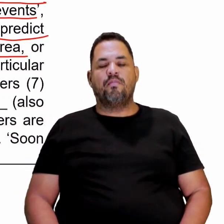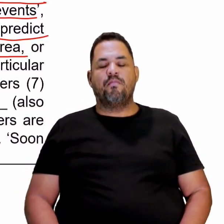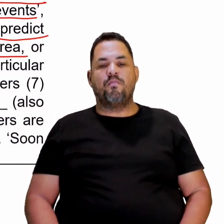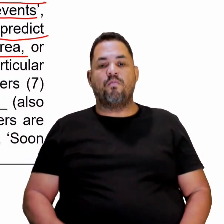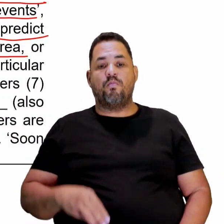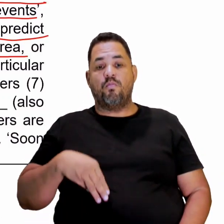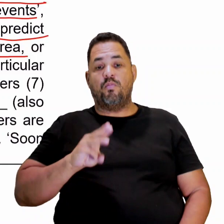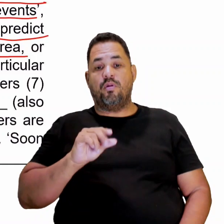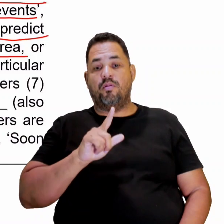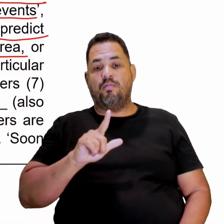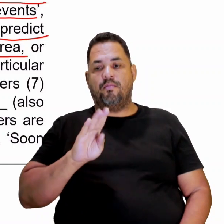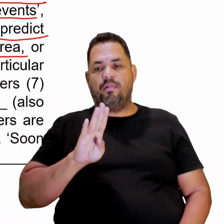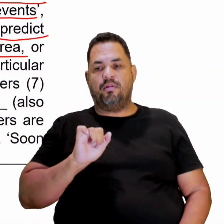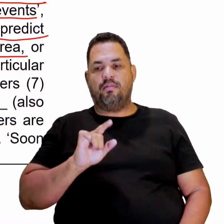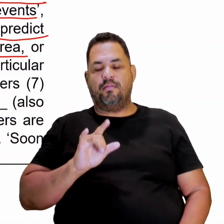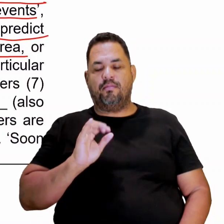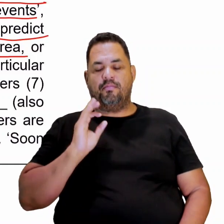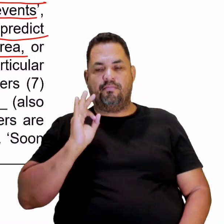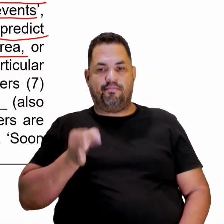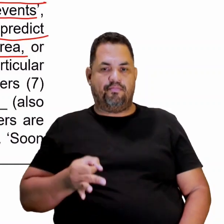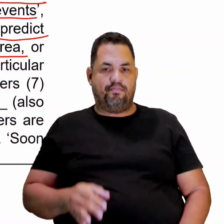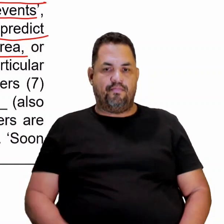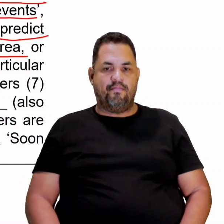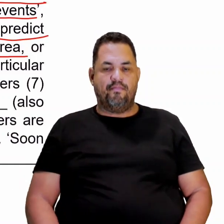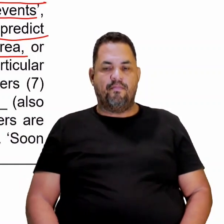be, certo?